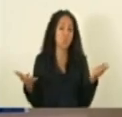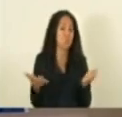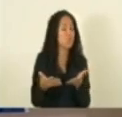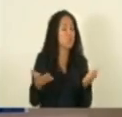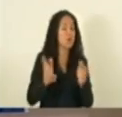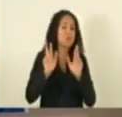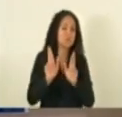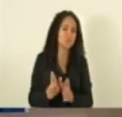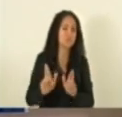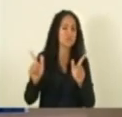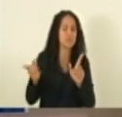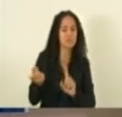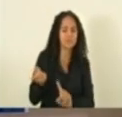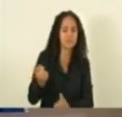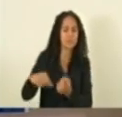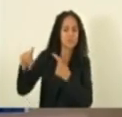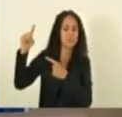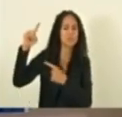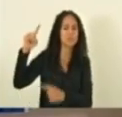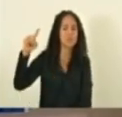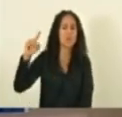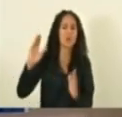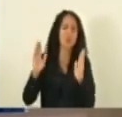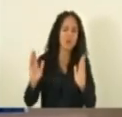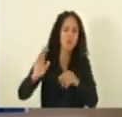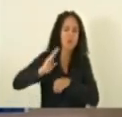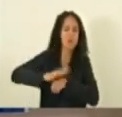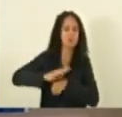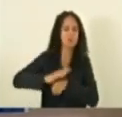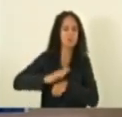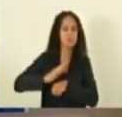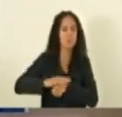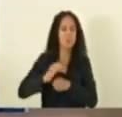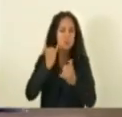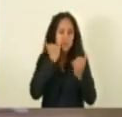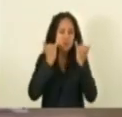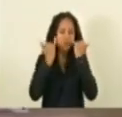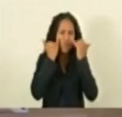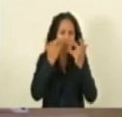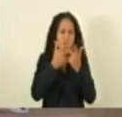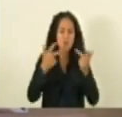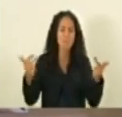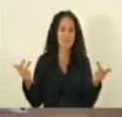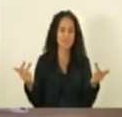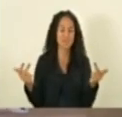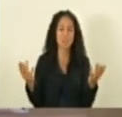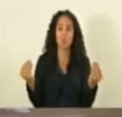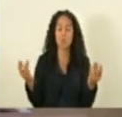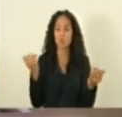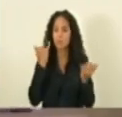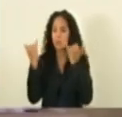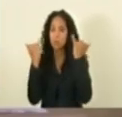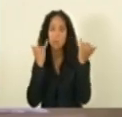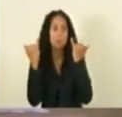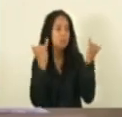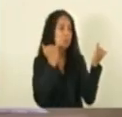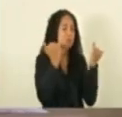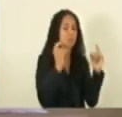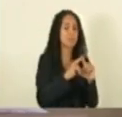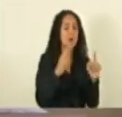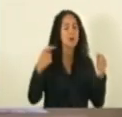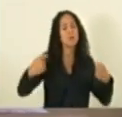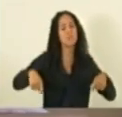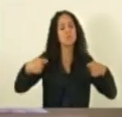né, num tempo de evolução, nós estamos num tempo, né, da informação, mas a gente